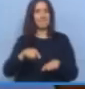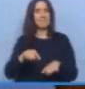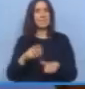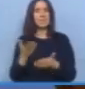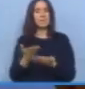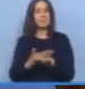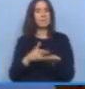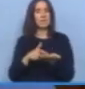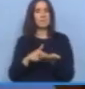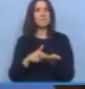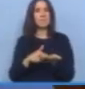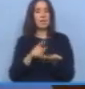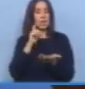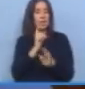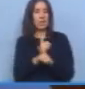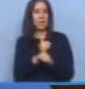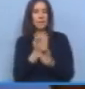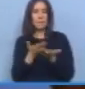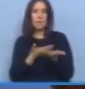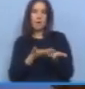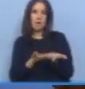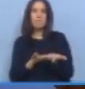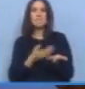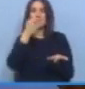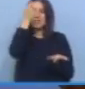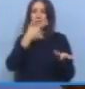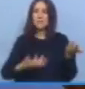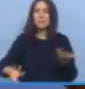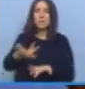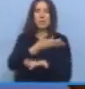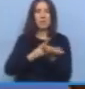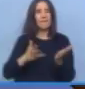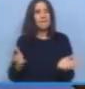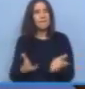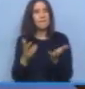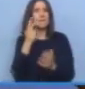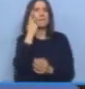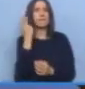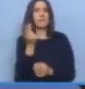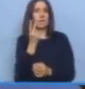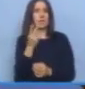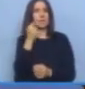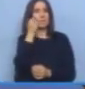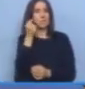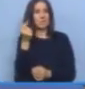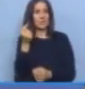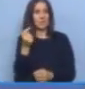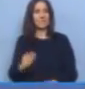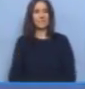no pão e, a reboque do pão, partilharmos as histórias de vida e de viagem.